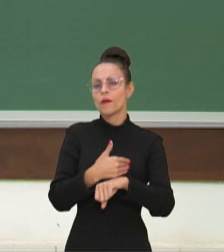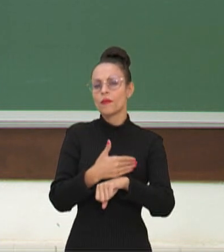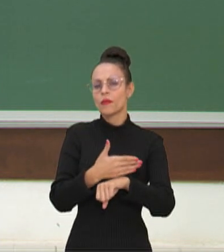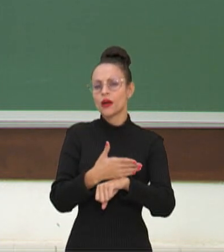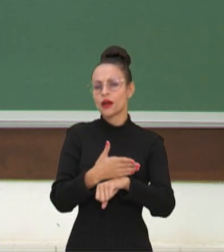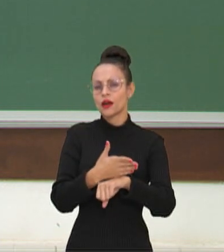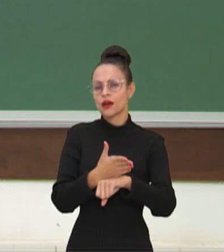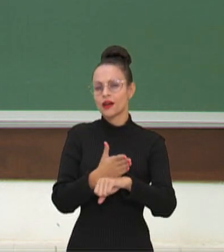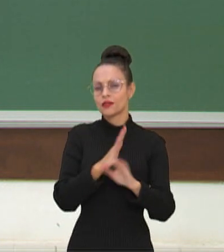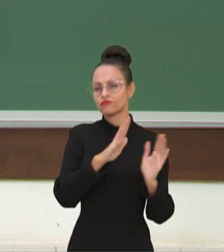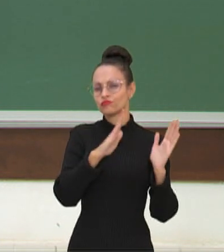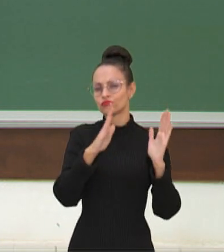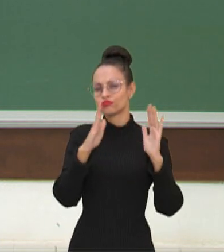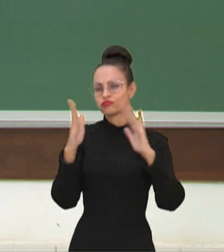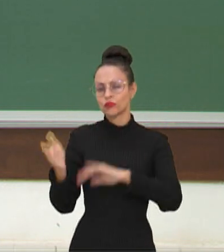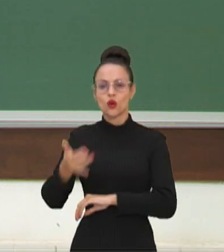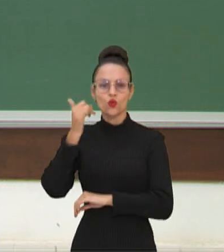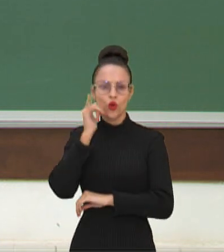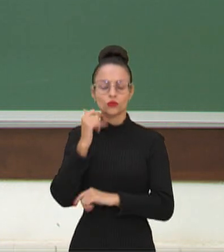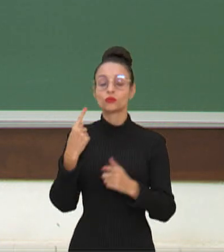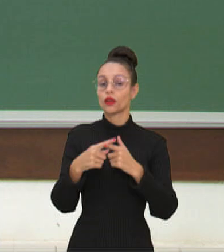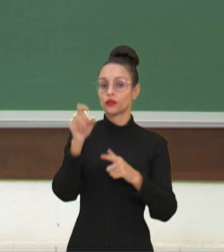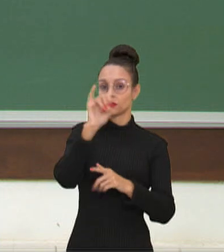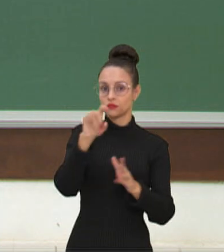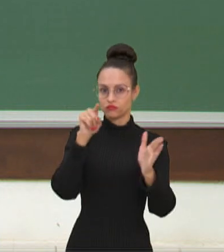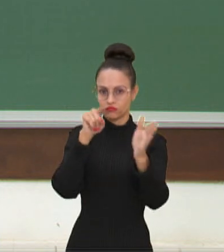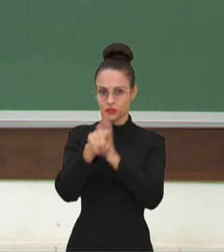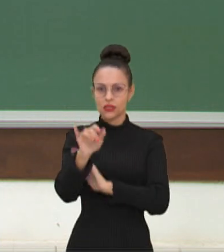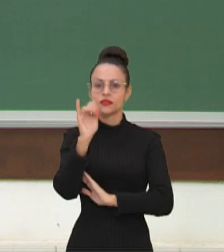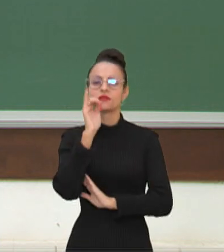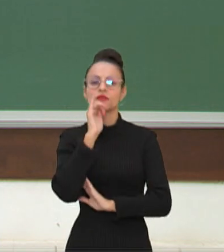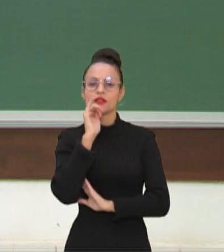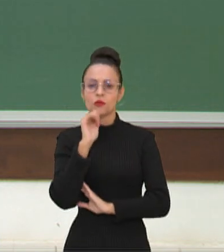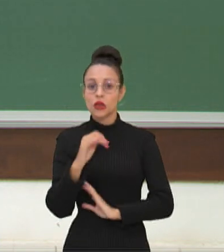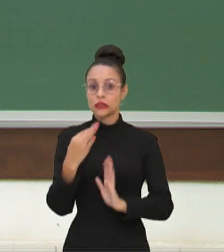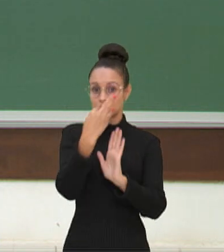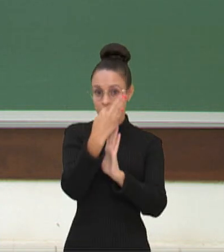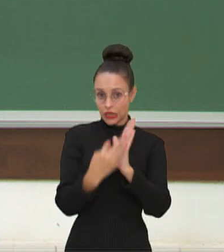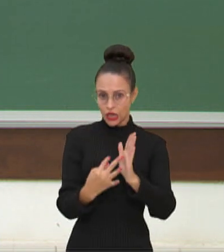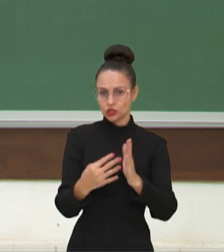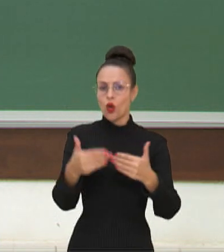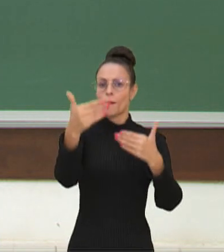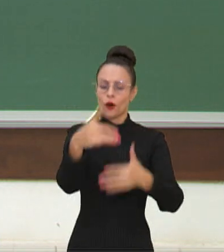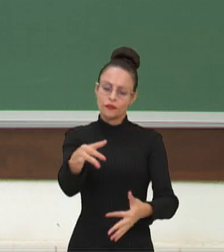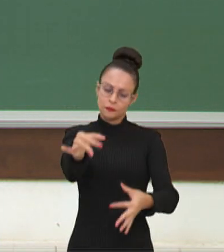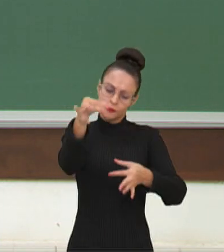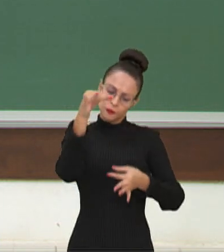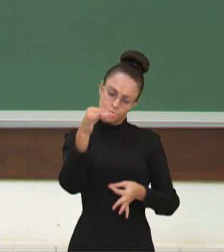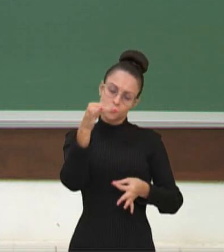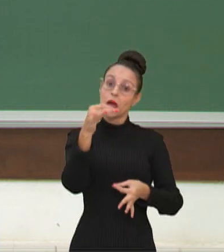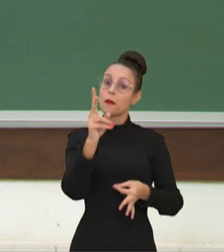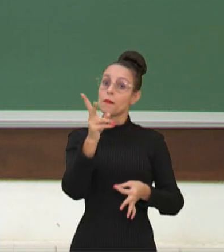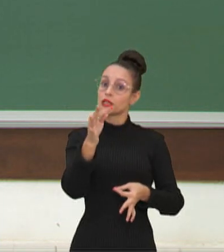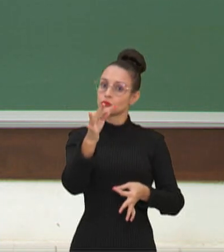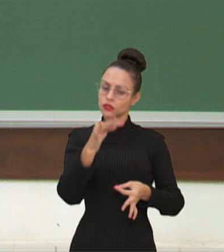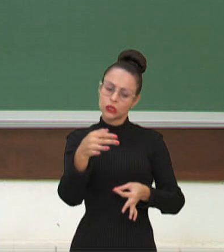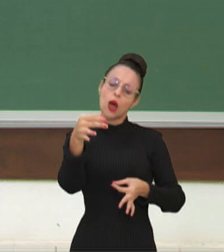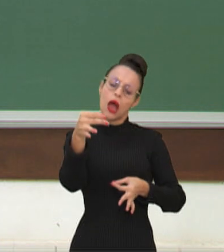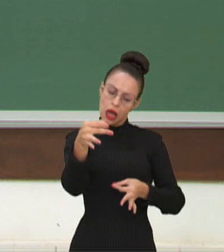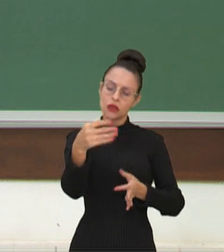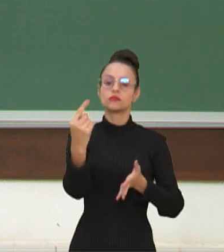que Machado de Assis se referiu desse jeito, né? Ali a Dona Custódia, o que